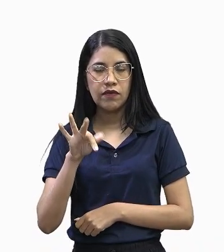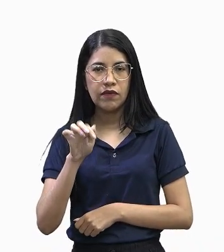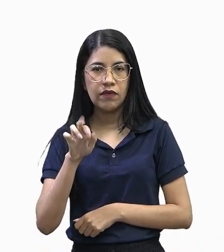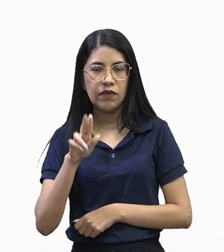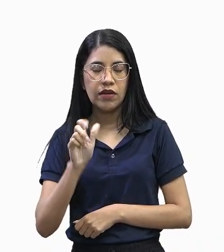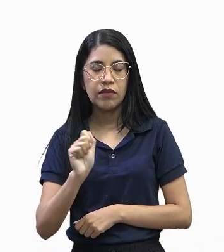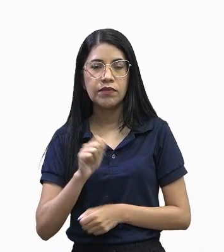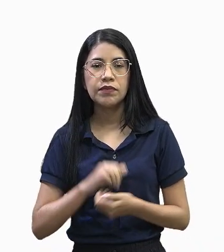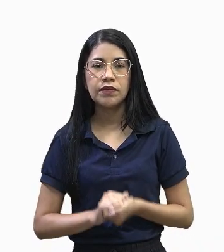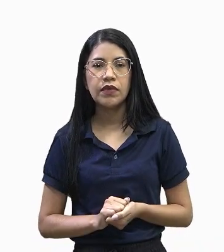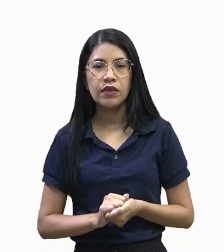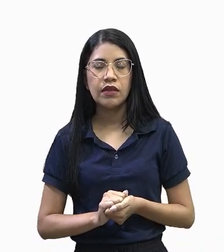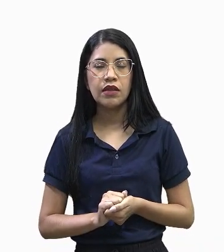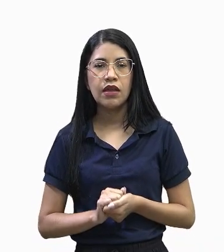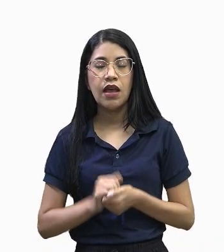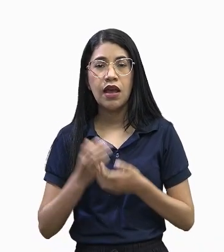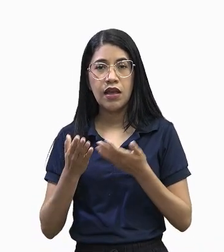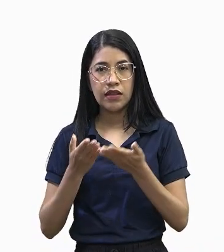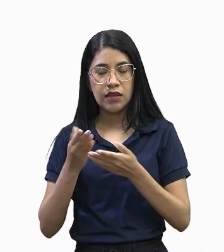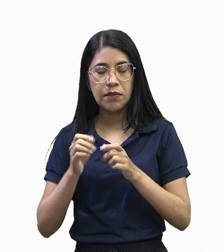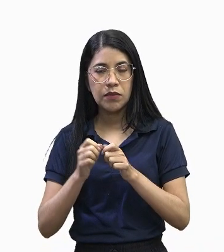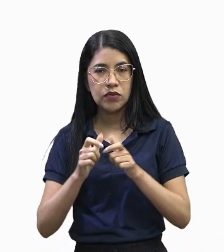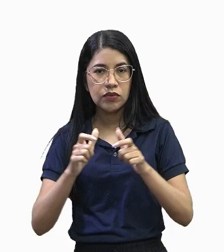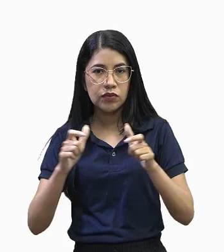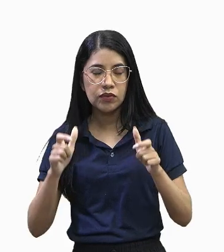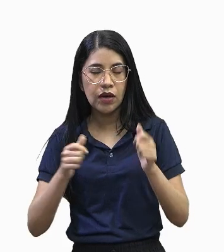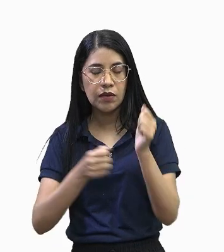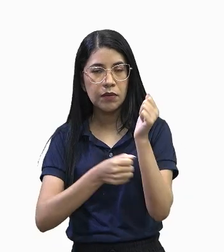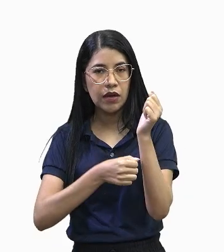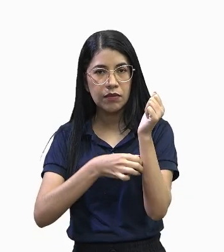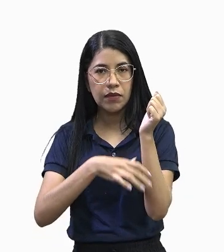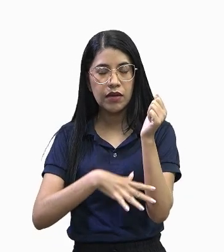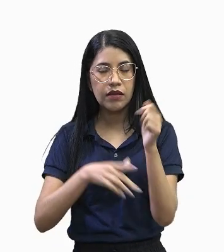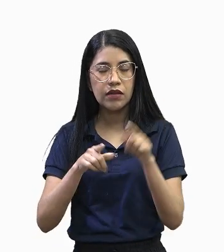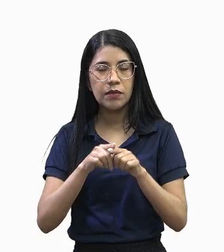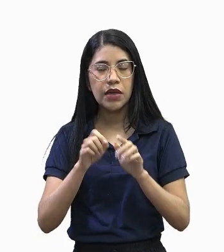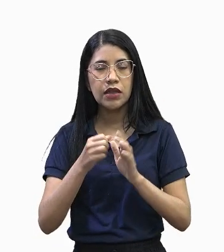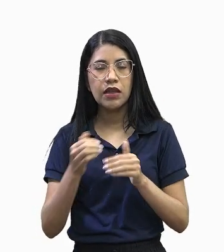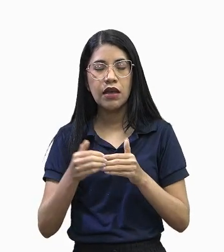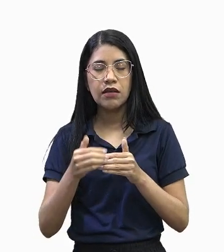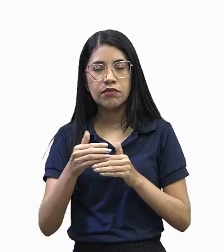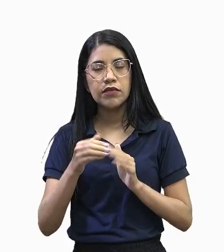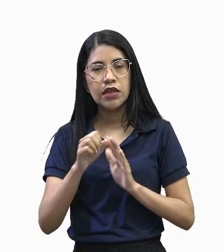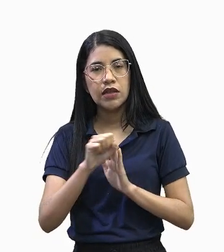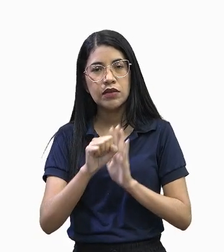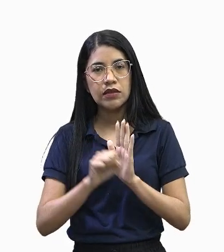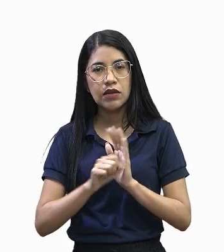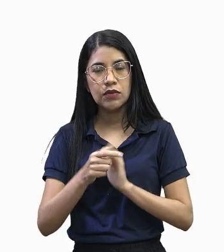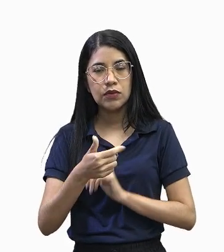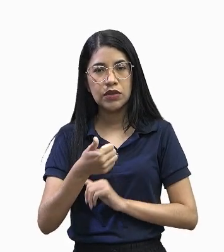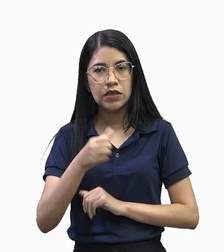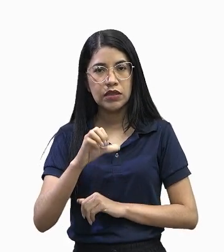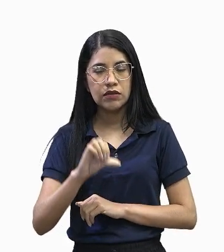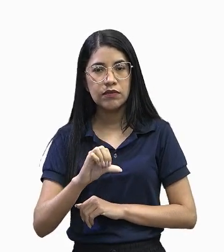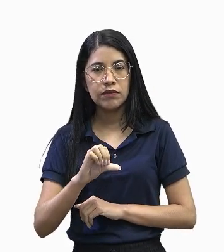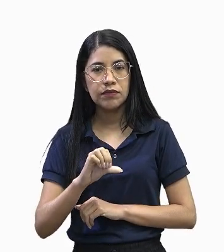da crescente demanda internacional por borracha, a partir da segunda metade do século XIX, em